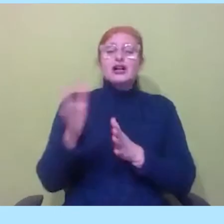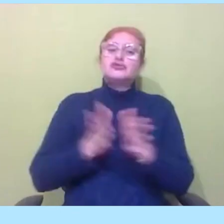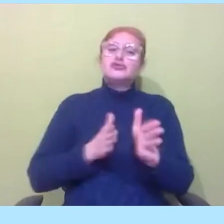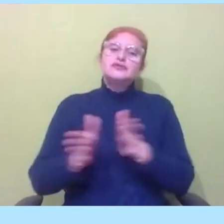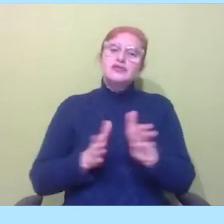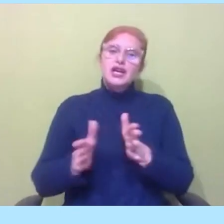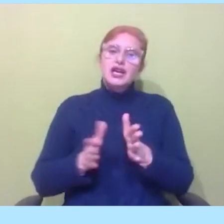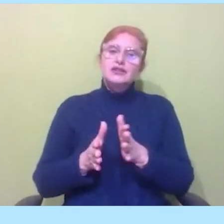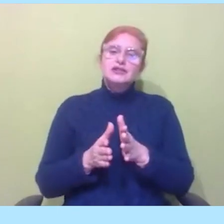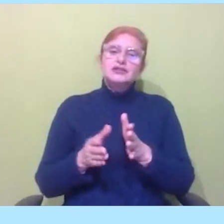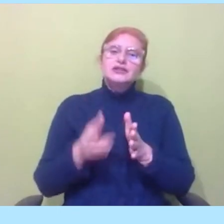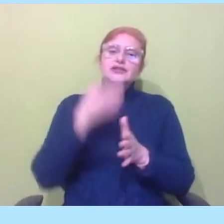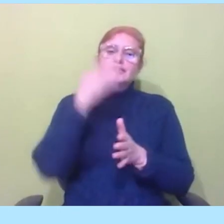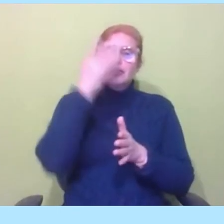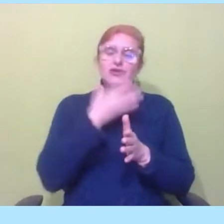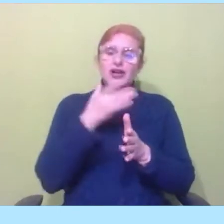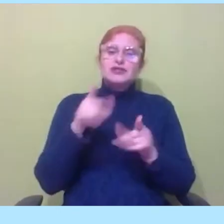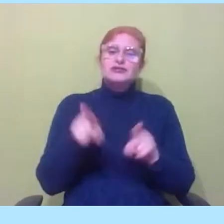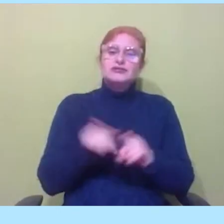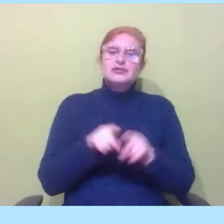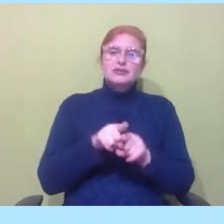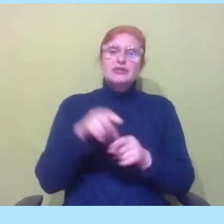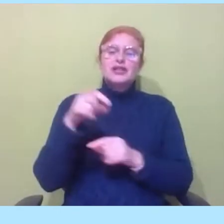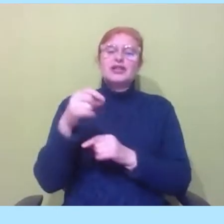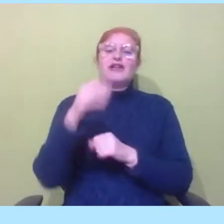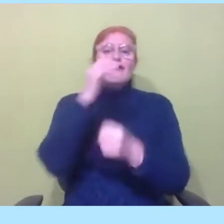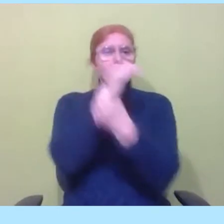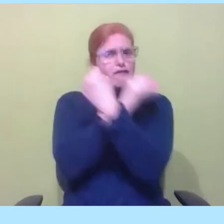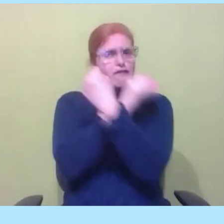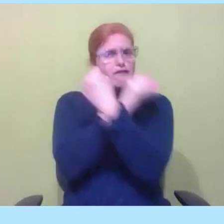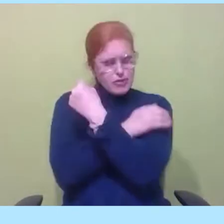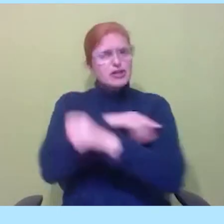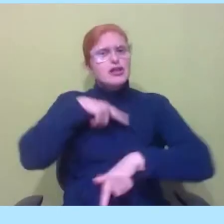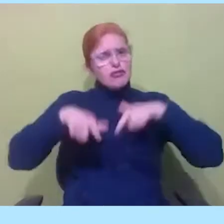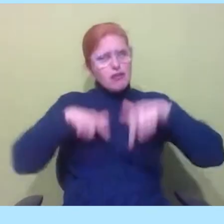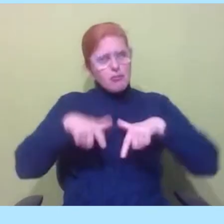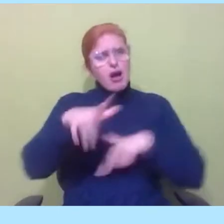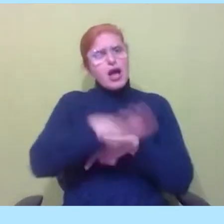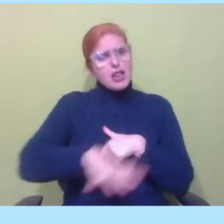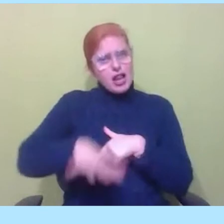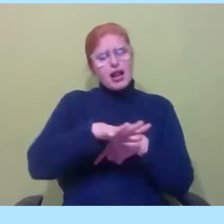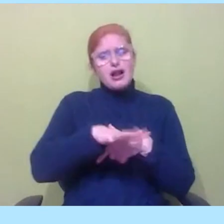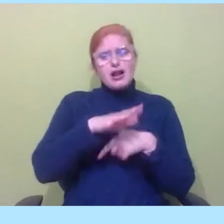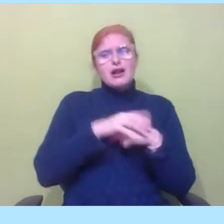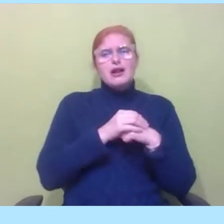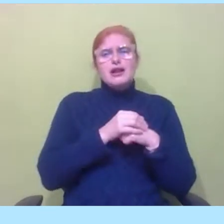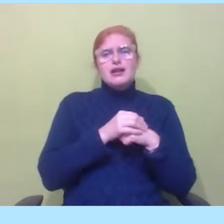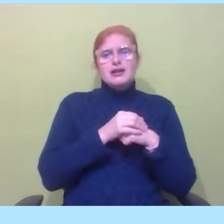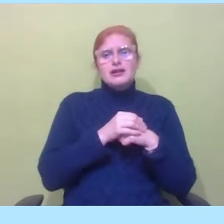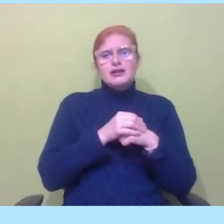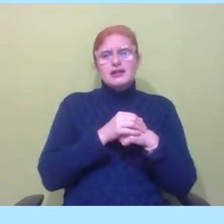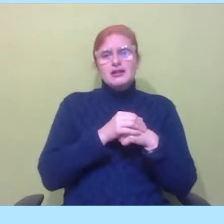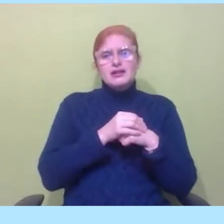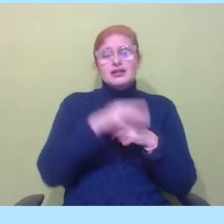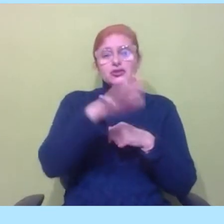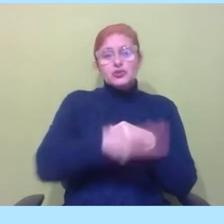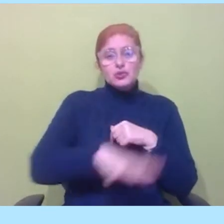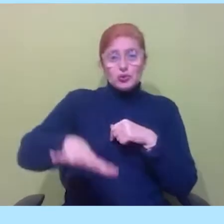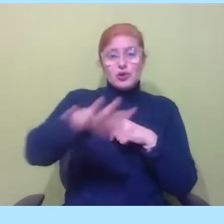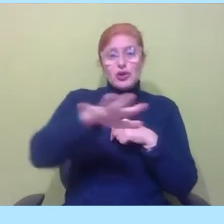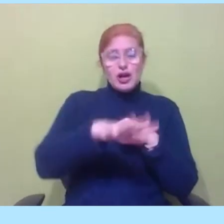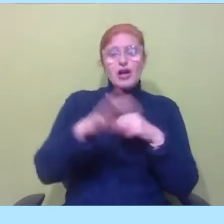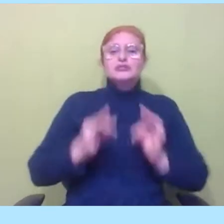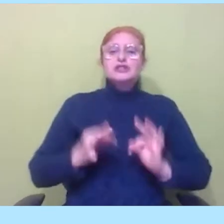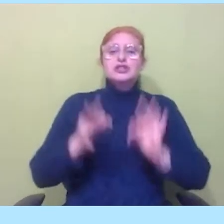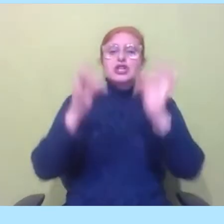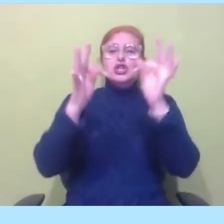que a gente pode colocar que como feministas que trabalham nessa área de né, nesse campo de tecnologia feminista, a